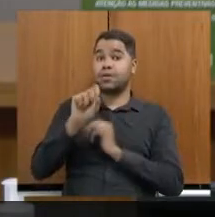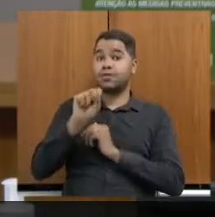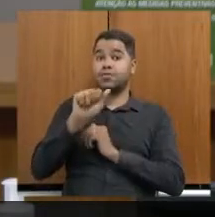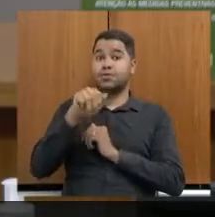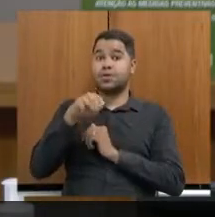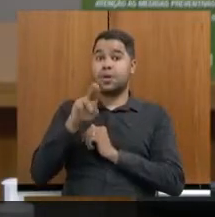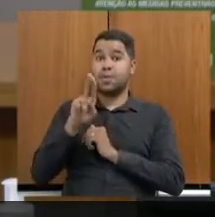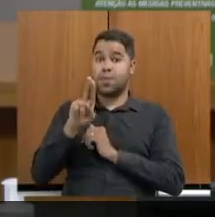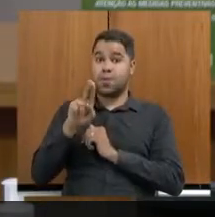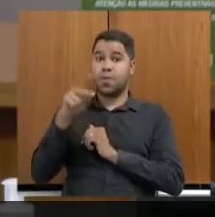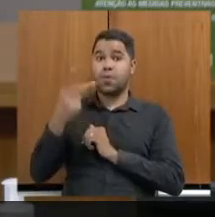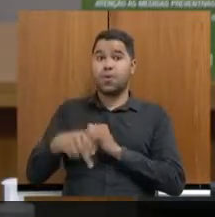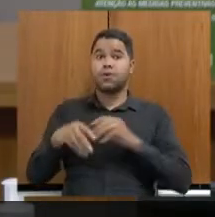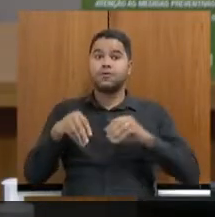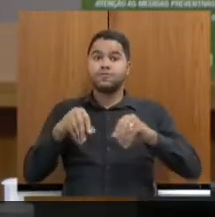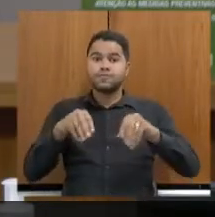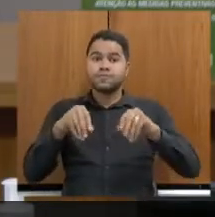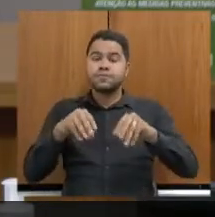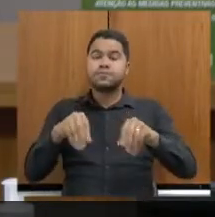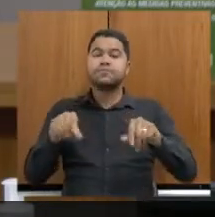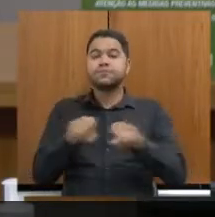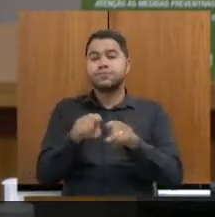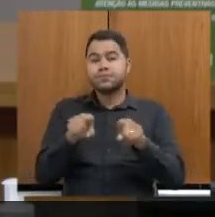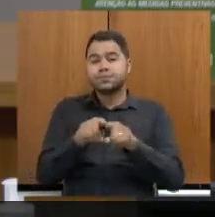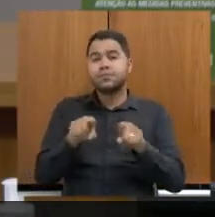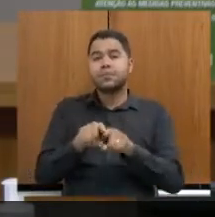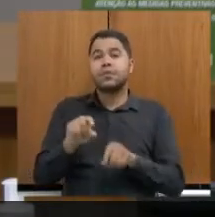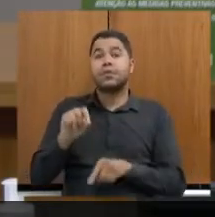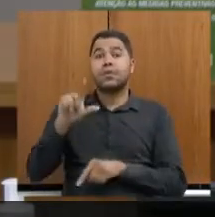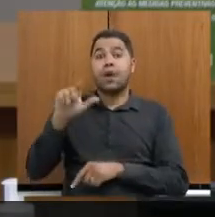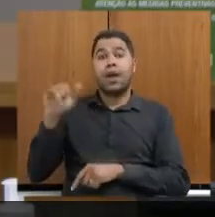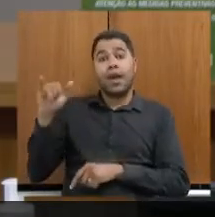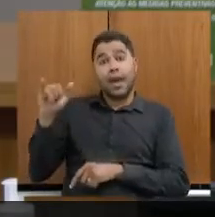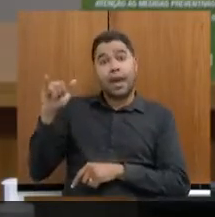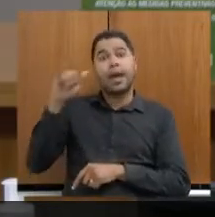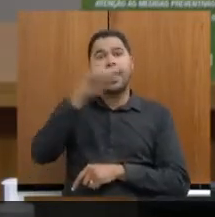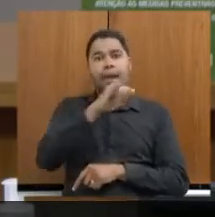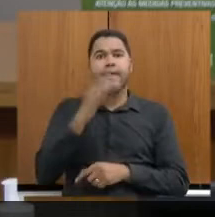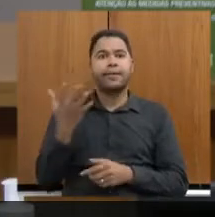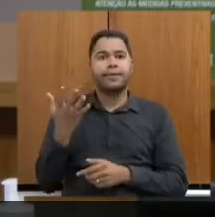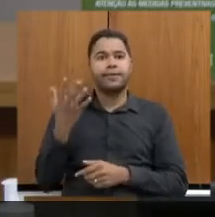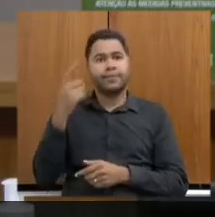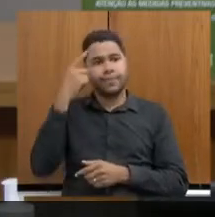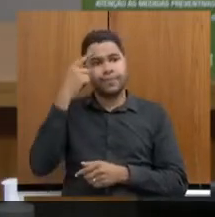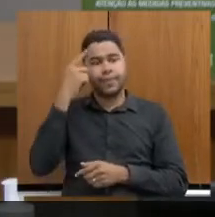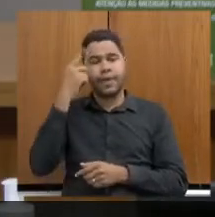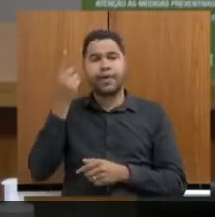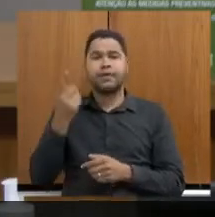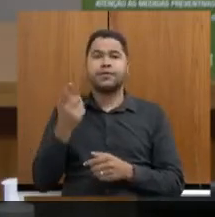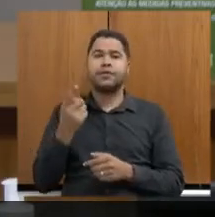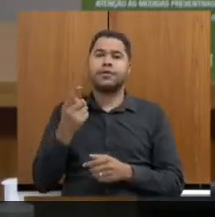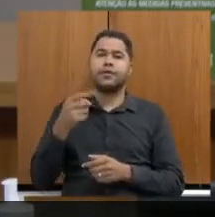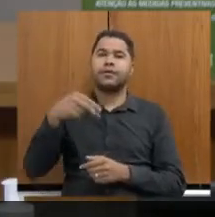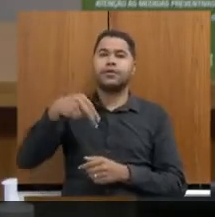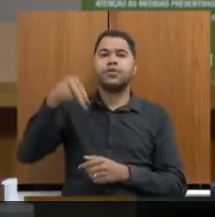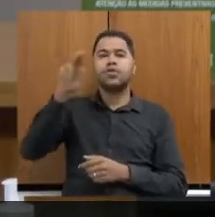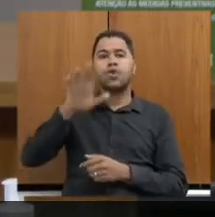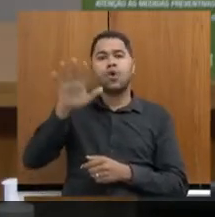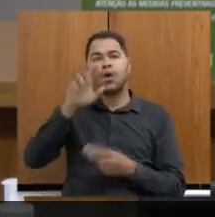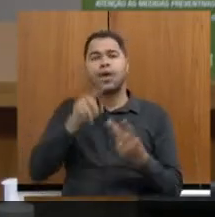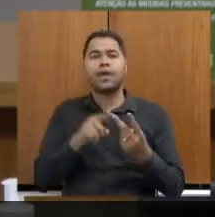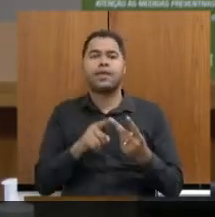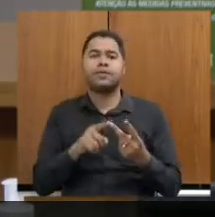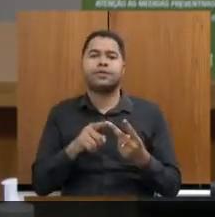terrestre né Nós temos também aumentar o SAMU aéreo Porque pensa bem hoje na macrorregião Noroeste oeste do